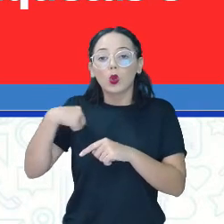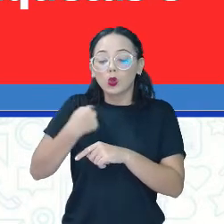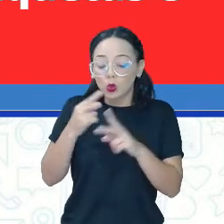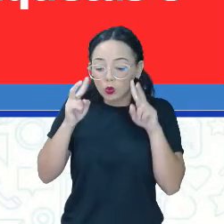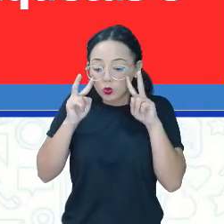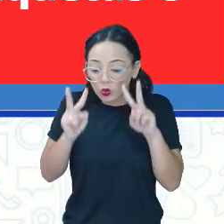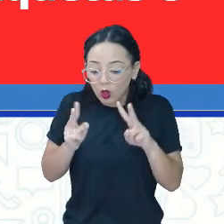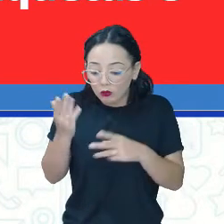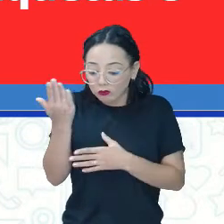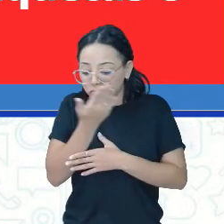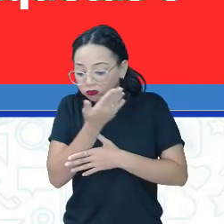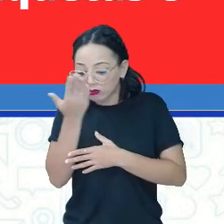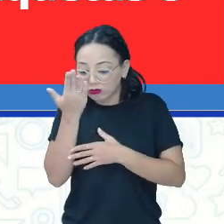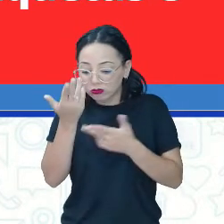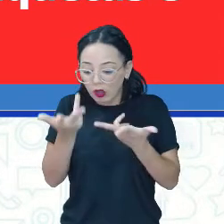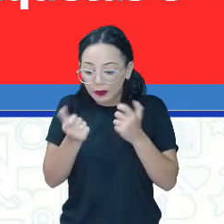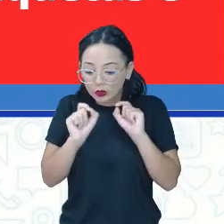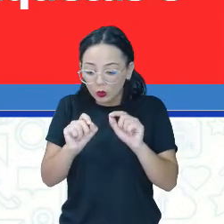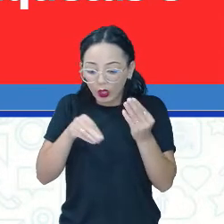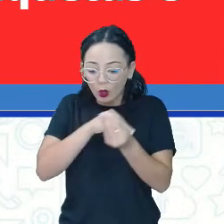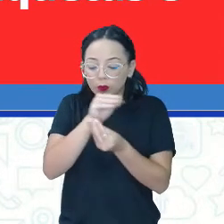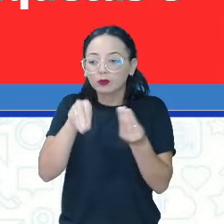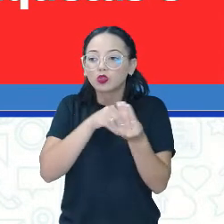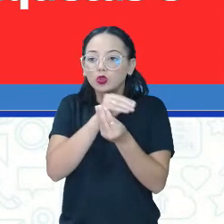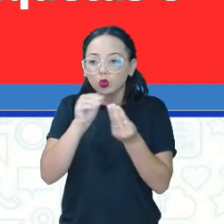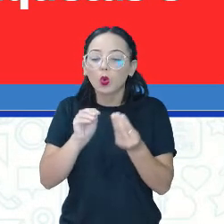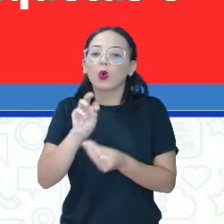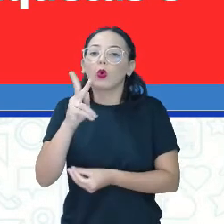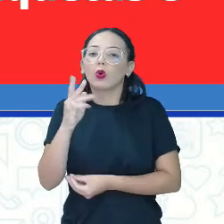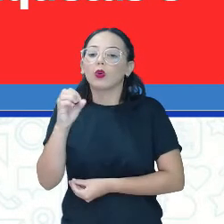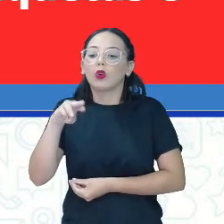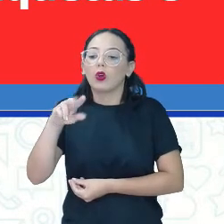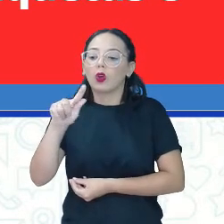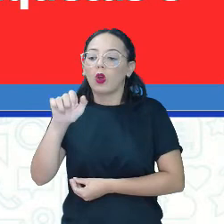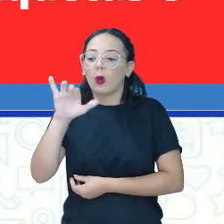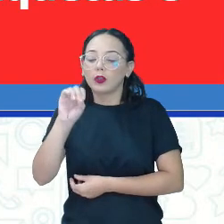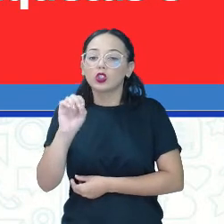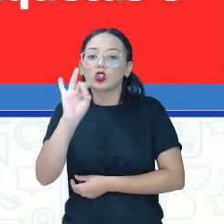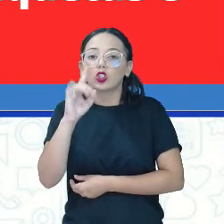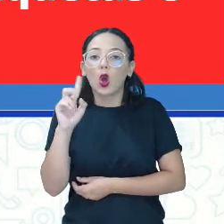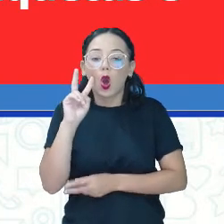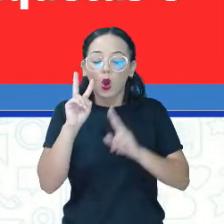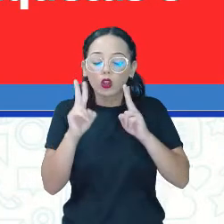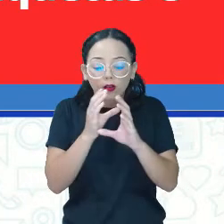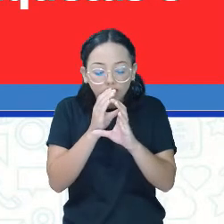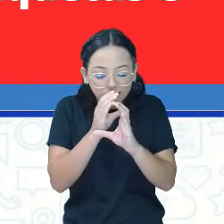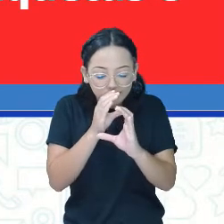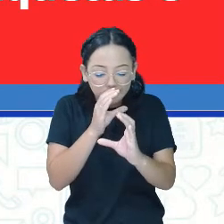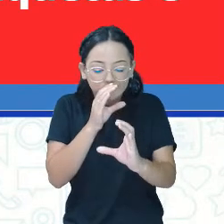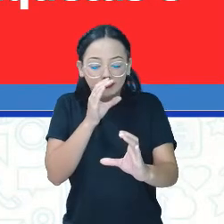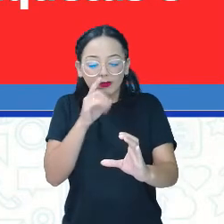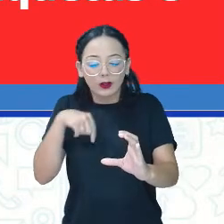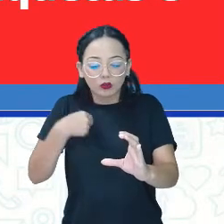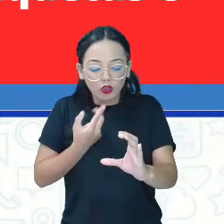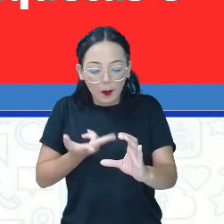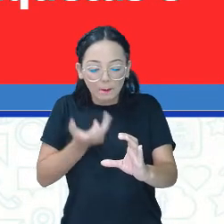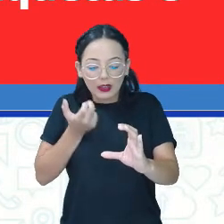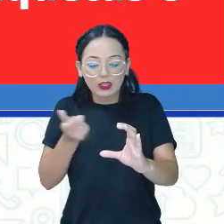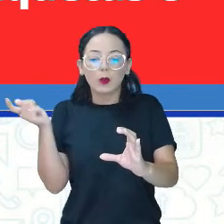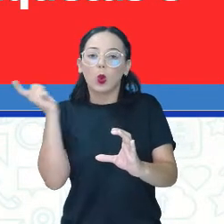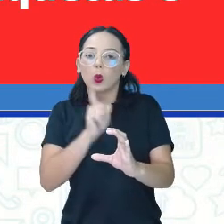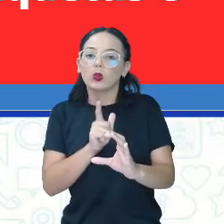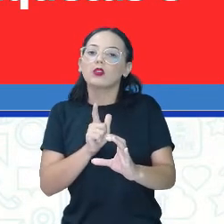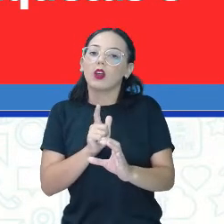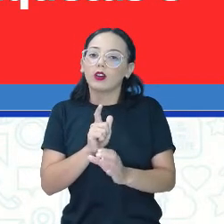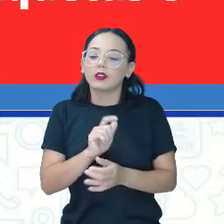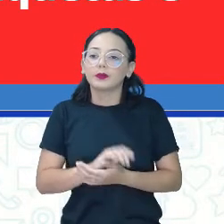ele apresenta como uma mistura aí homogênea. Só a nível de microscópio é que a gente consegue identificar cada uma